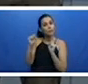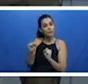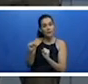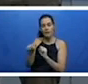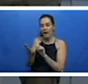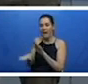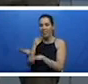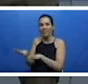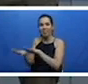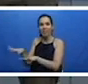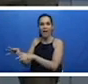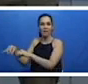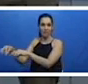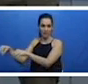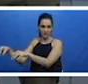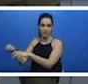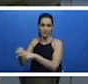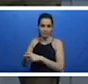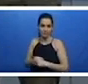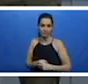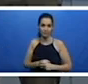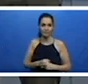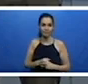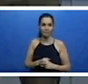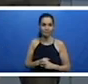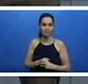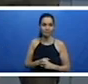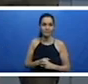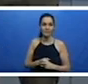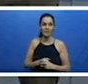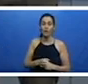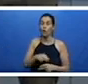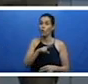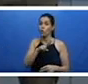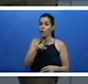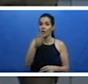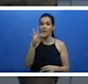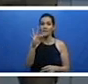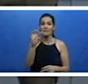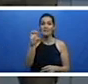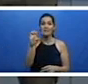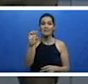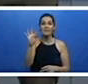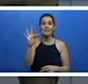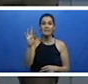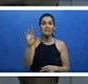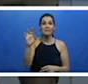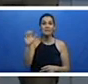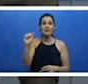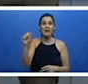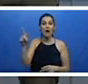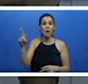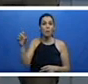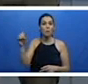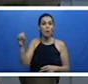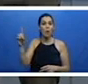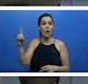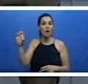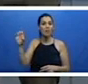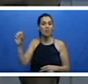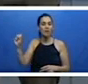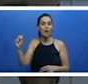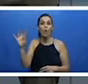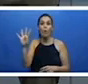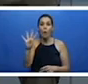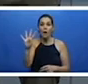caso surgiram os tetrápodes, que os anfíbios é um tetrápode. Tetra significa 4, podes, pés, animais que têm